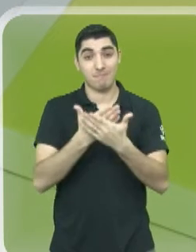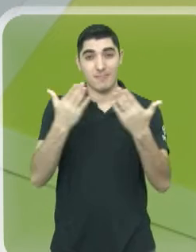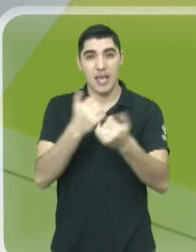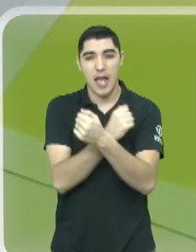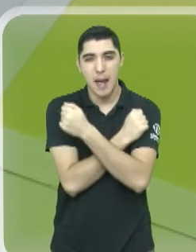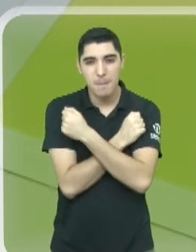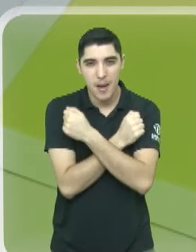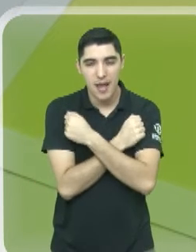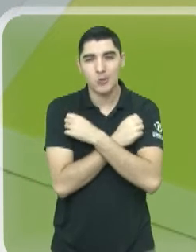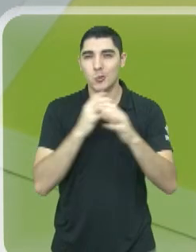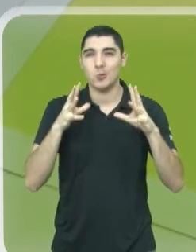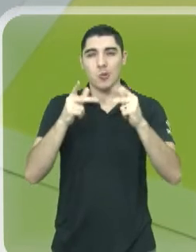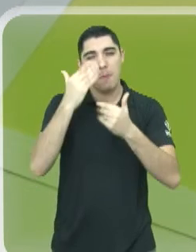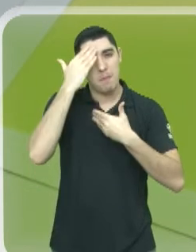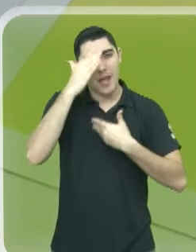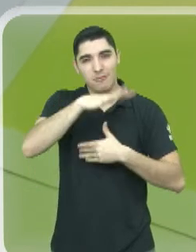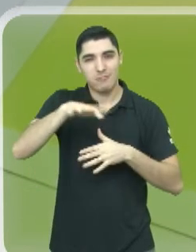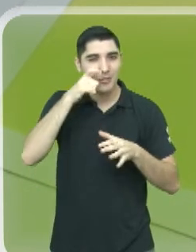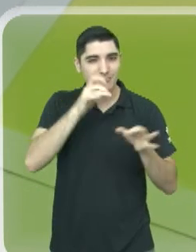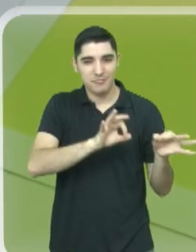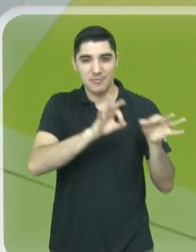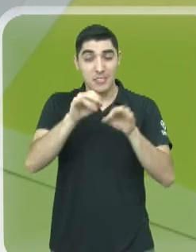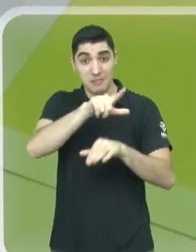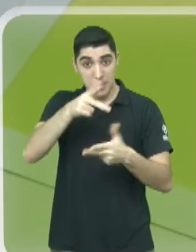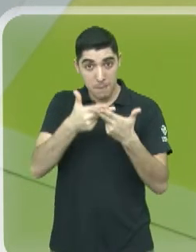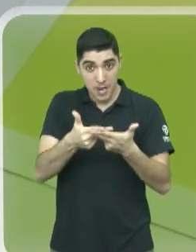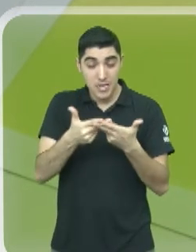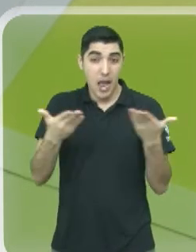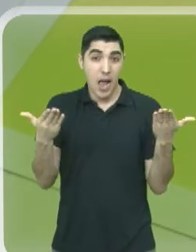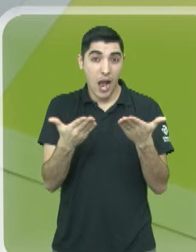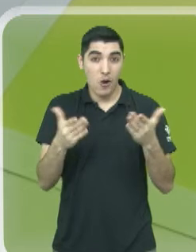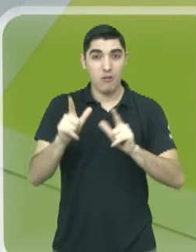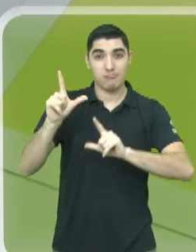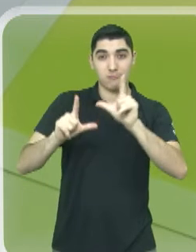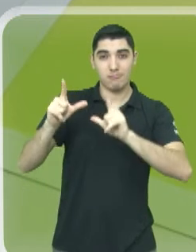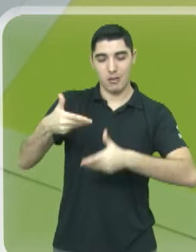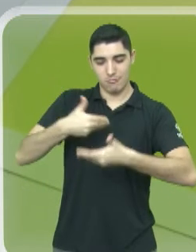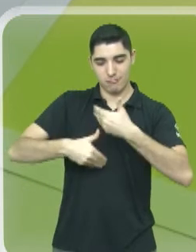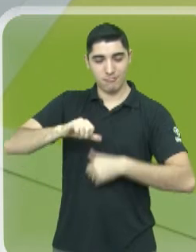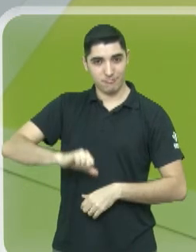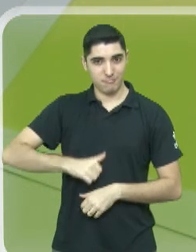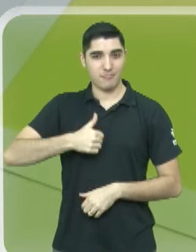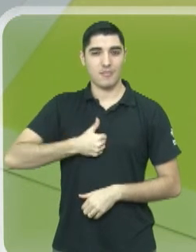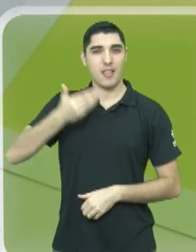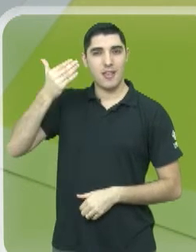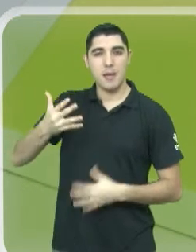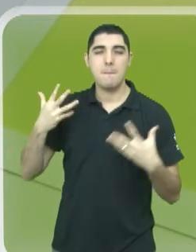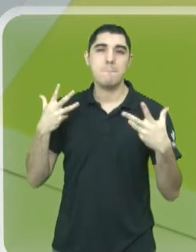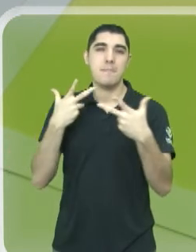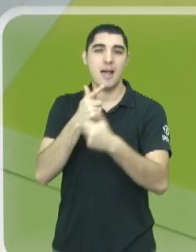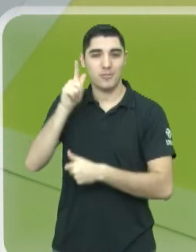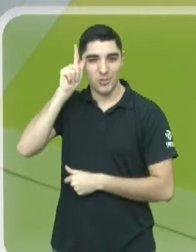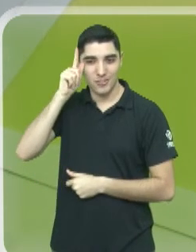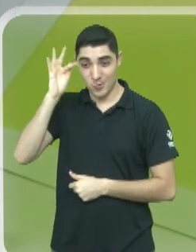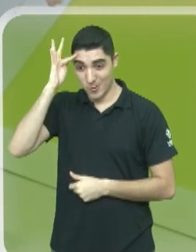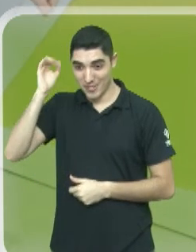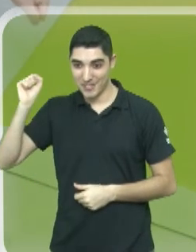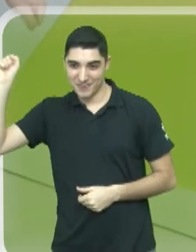abraço para todo mundo. Obrigado pela sua audiência, pela sua paciência. Você fica agora com o programa de Bem com Você, com a bela Gisele Lopes.